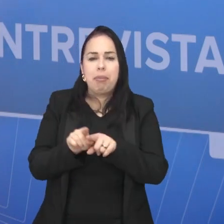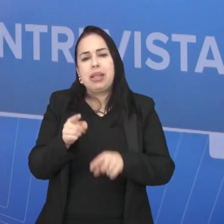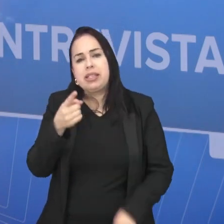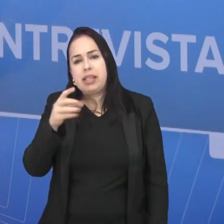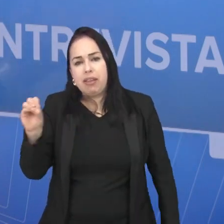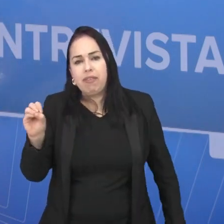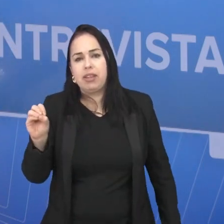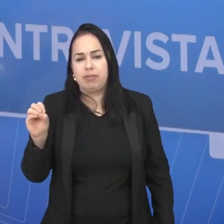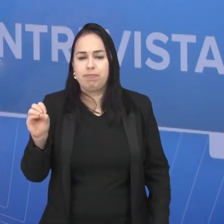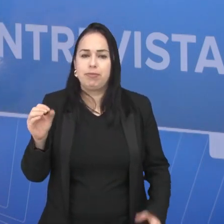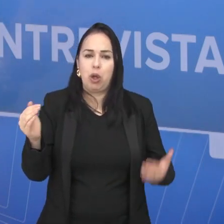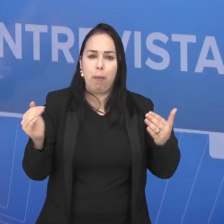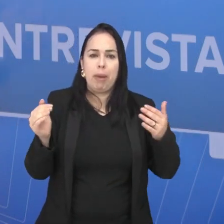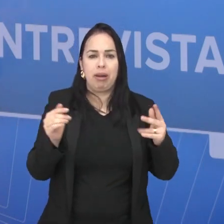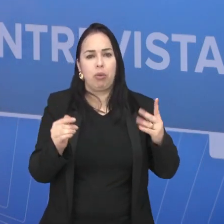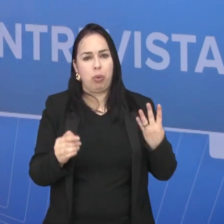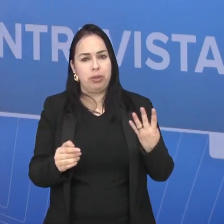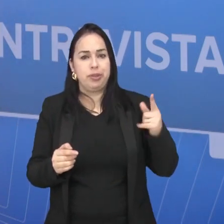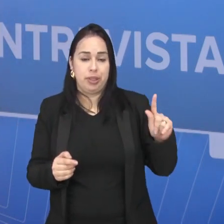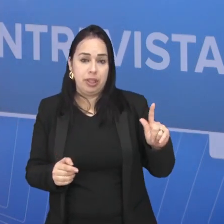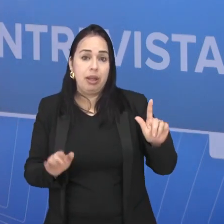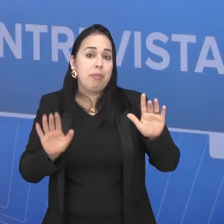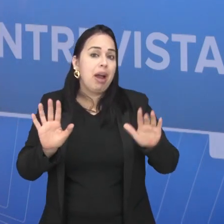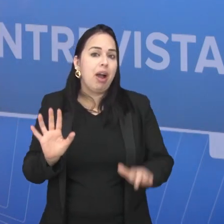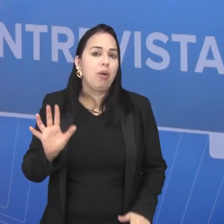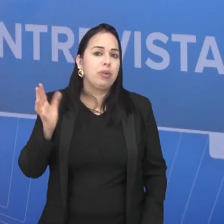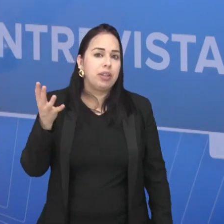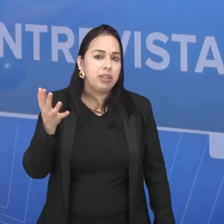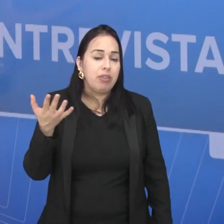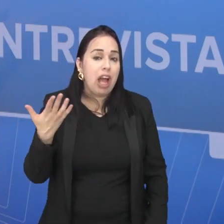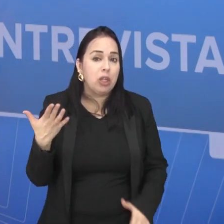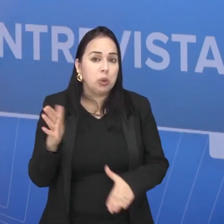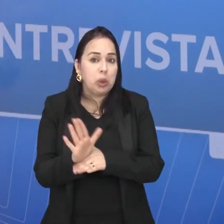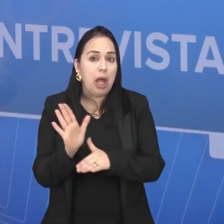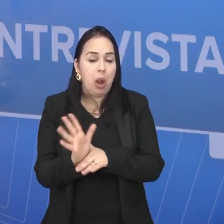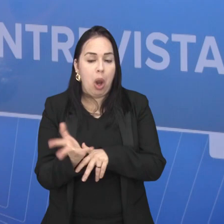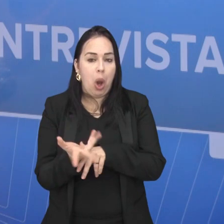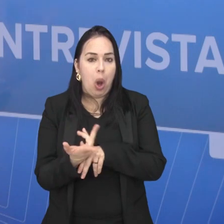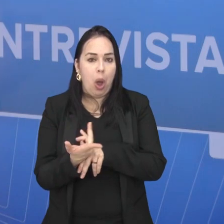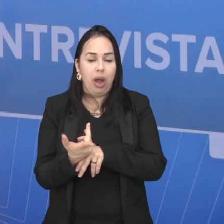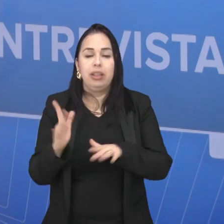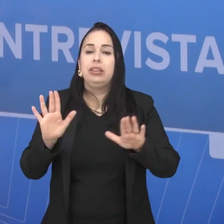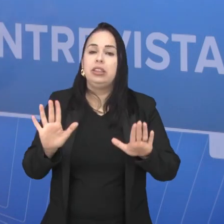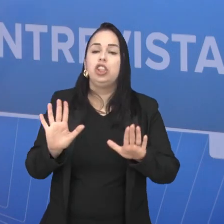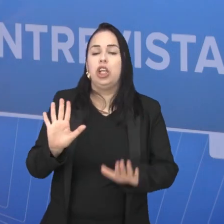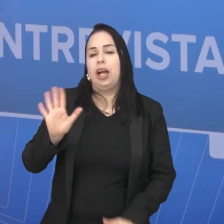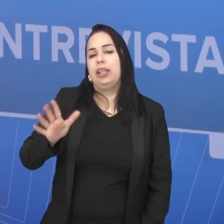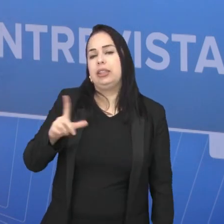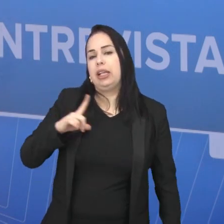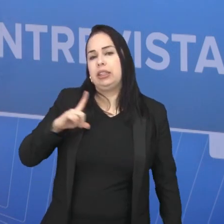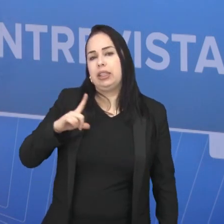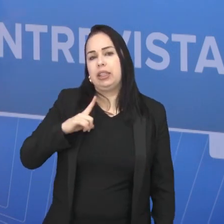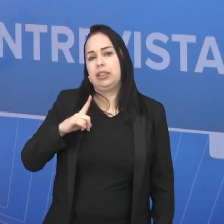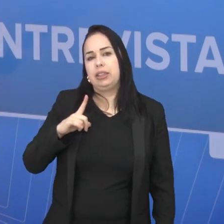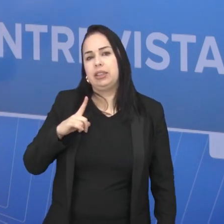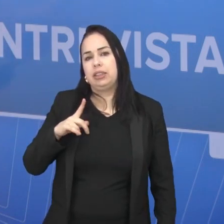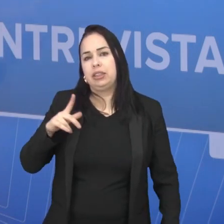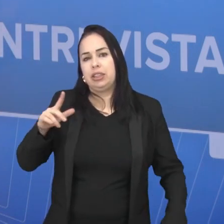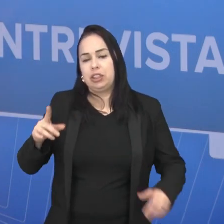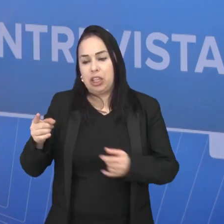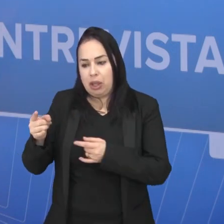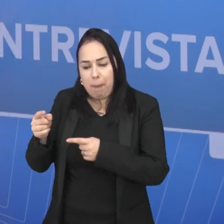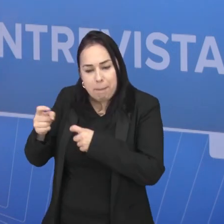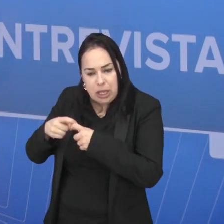mais baixa do que o 4G. Então, o que acontece? Vai colaborar muito com isso, porque já existe esse tipo de